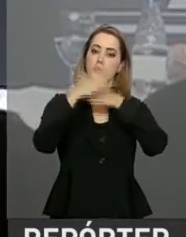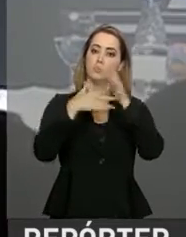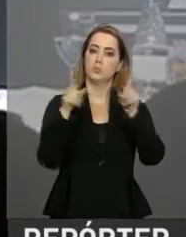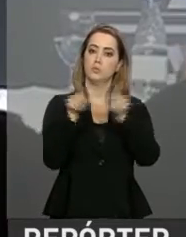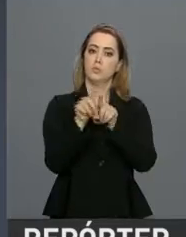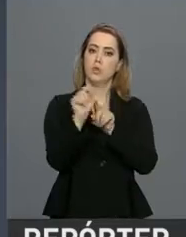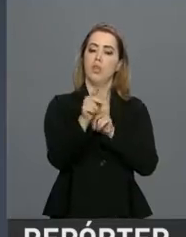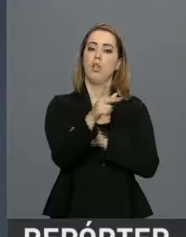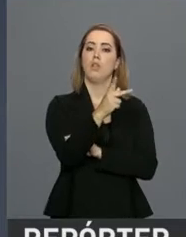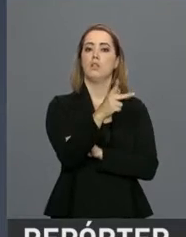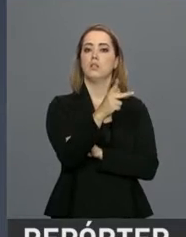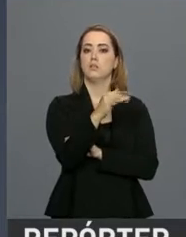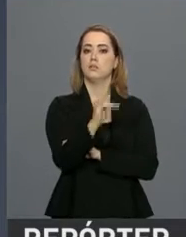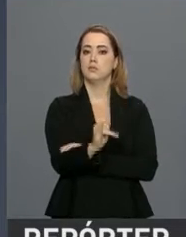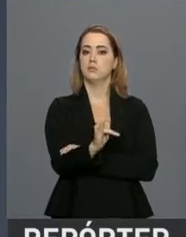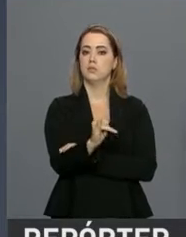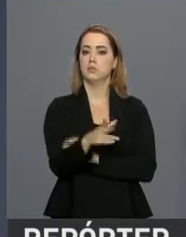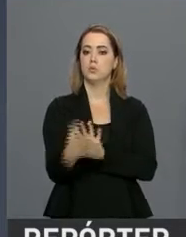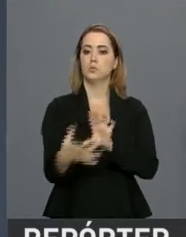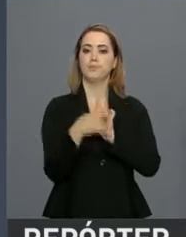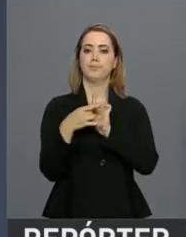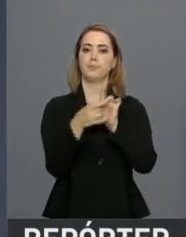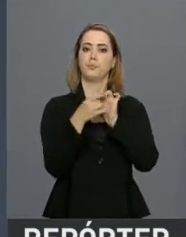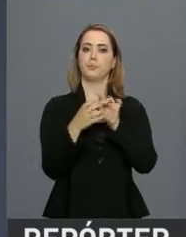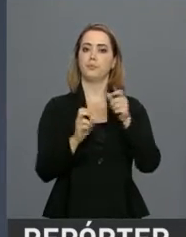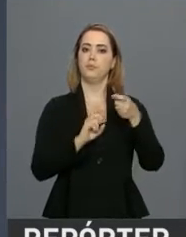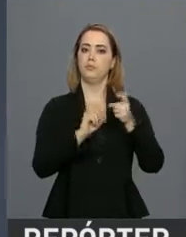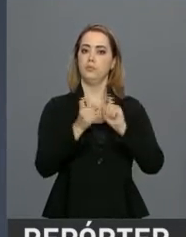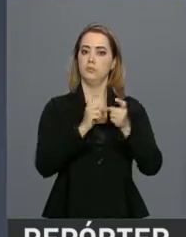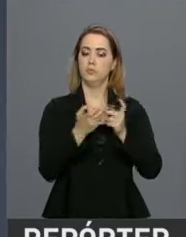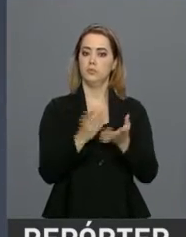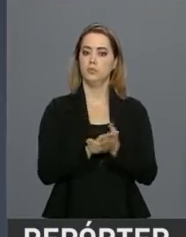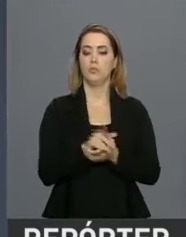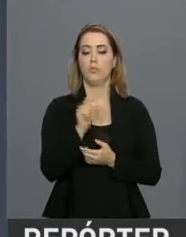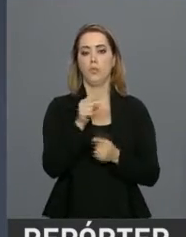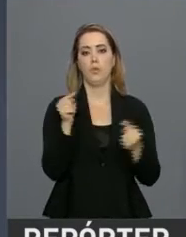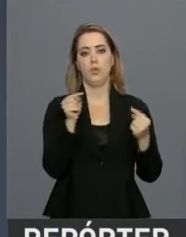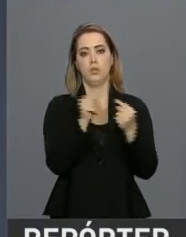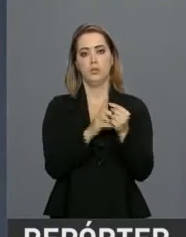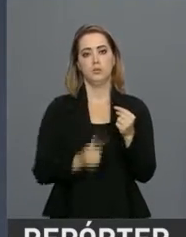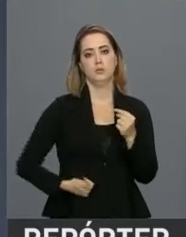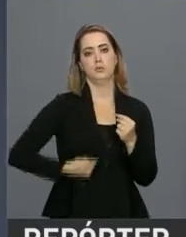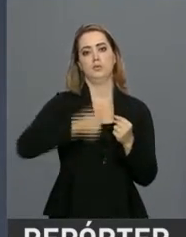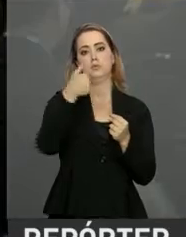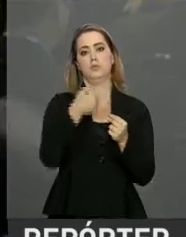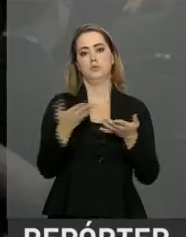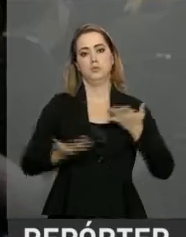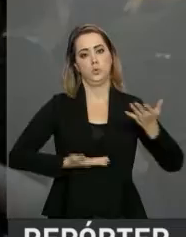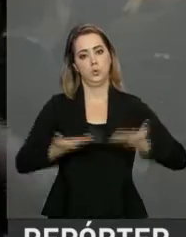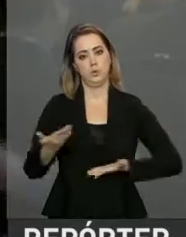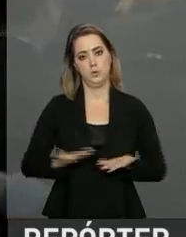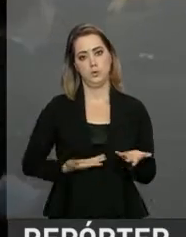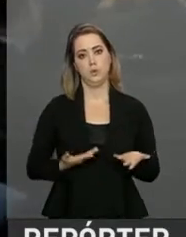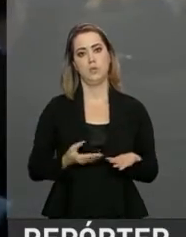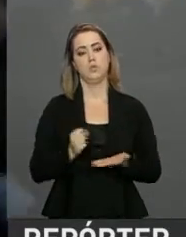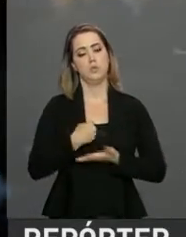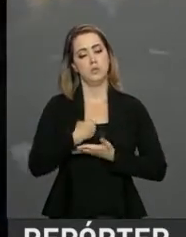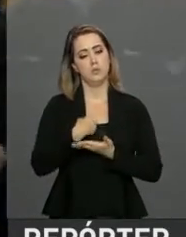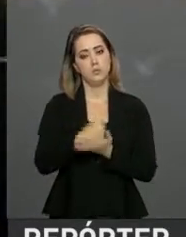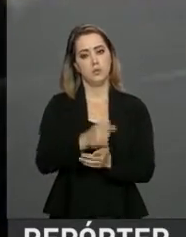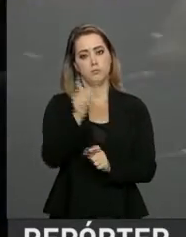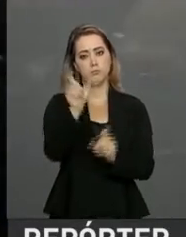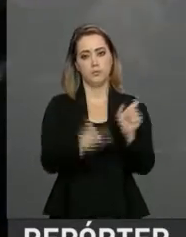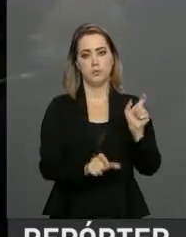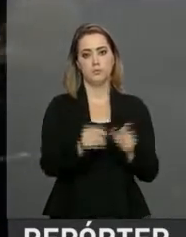implantação do PPI, o Programa de Parceria de Investimentos. O objetivo é melhorar os serviços prestados ao cidadão,